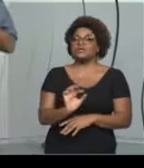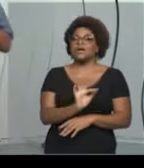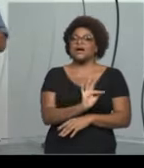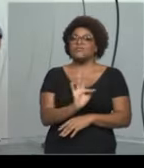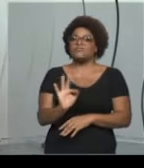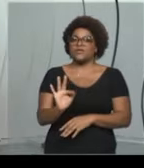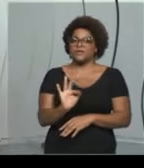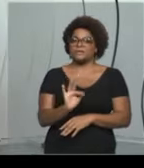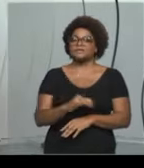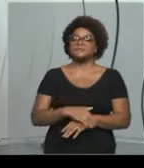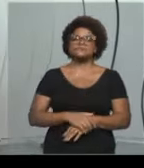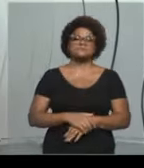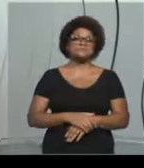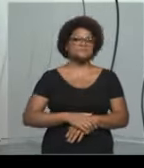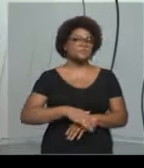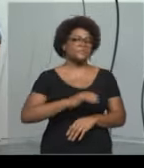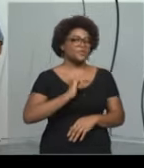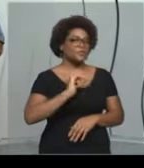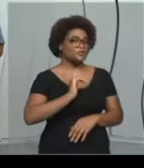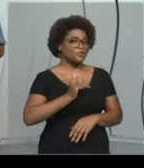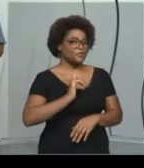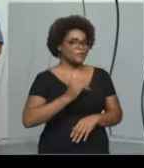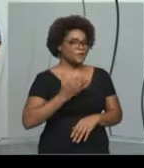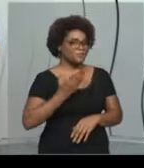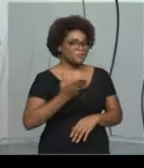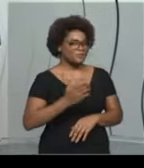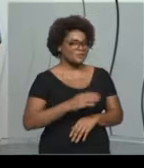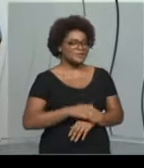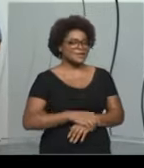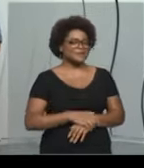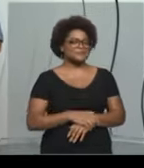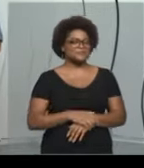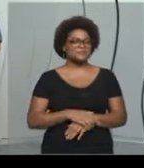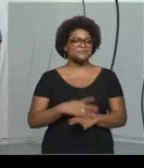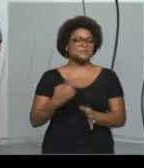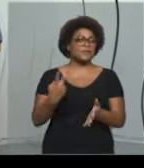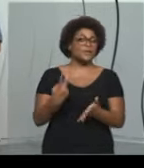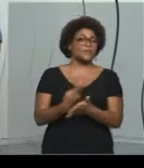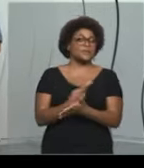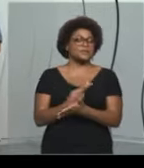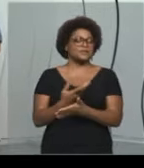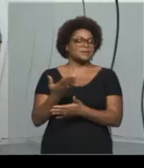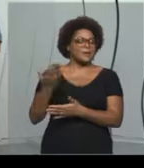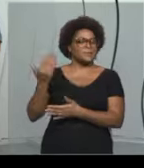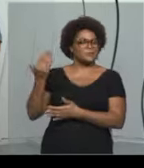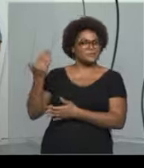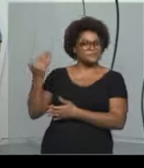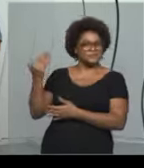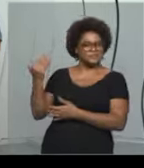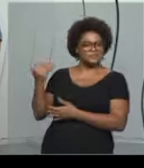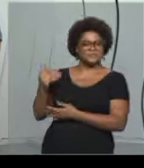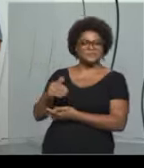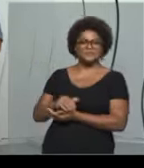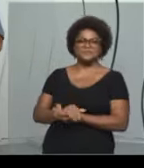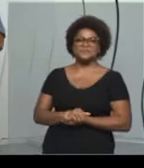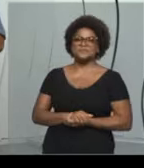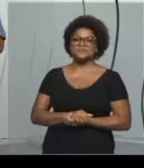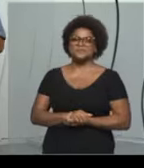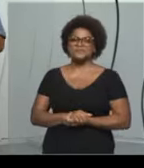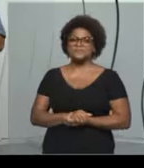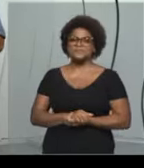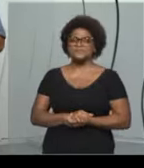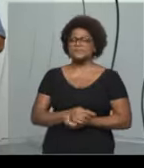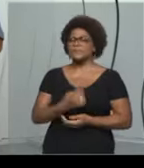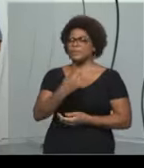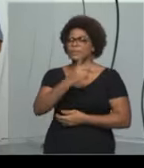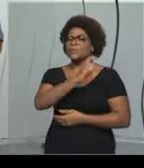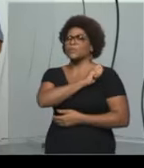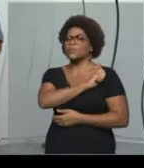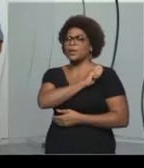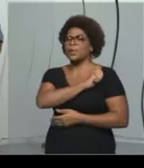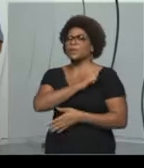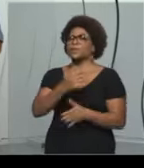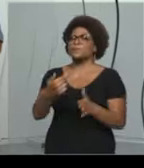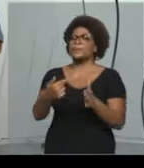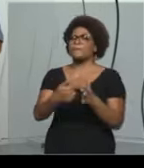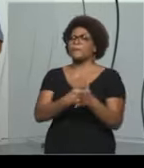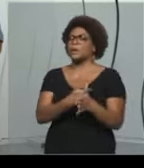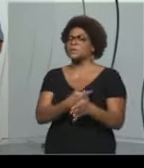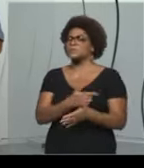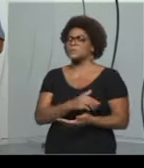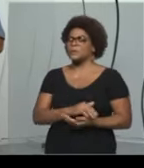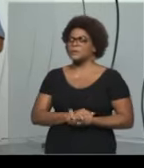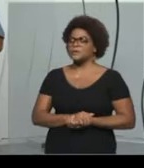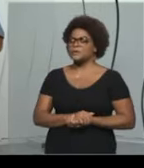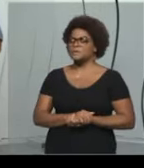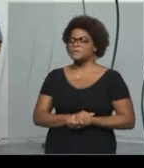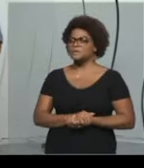em uma aula, né, naquela época na sala de aula, né, presencial. O que aconteceu? Um aluno perguntou justamente uma